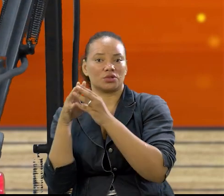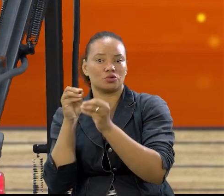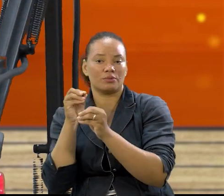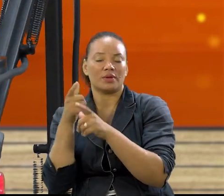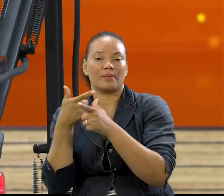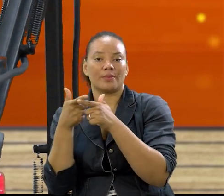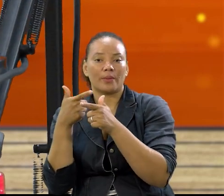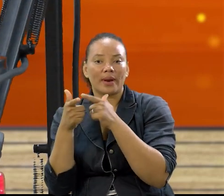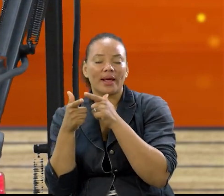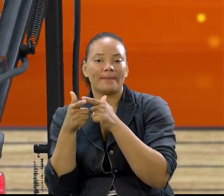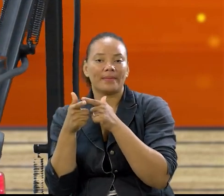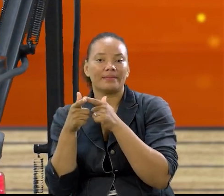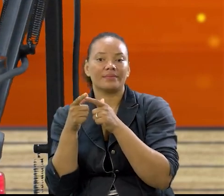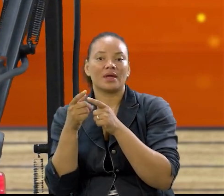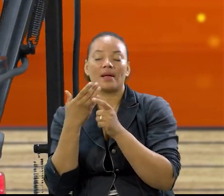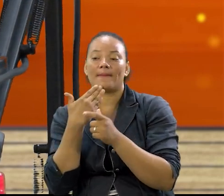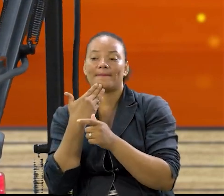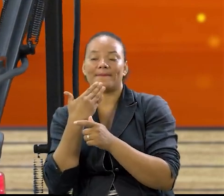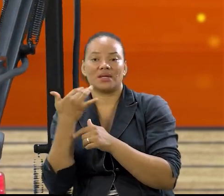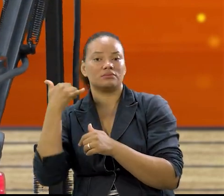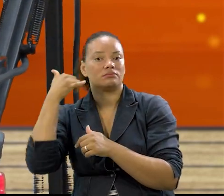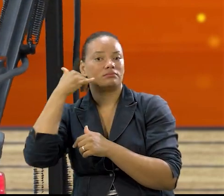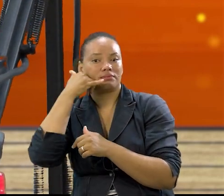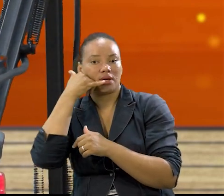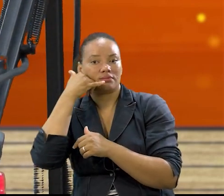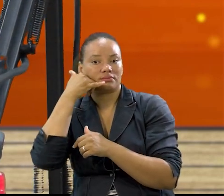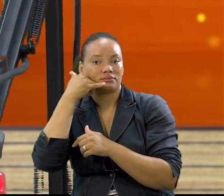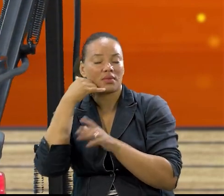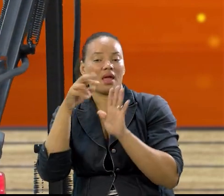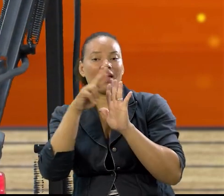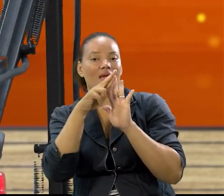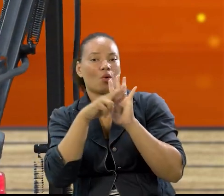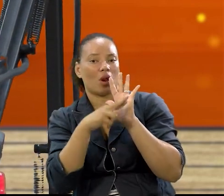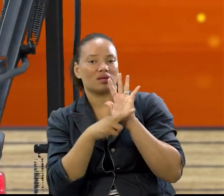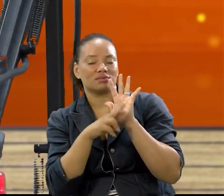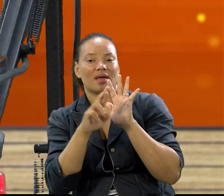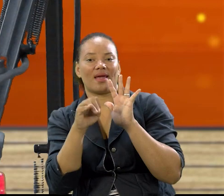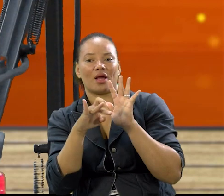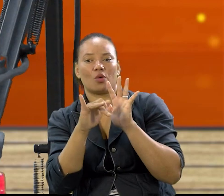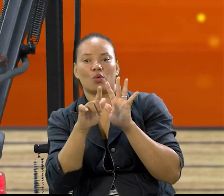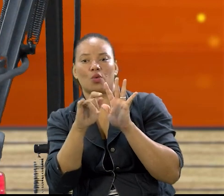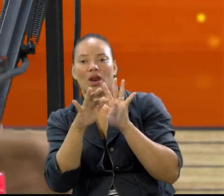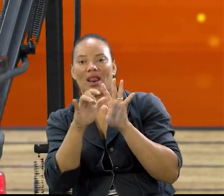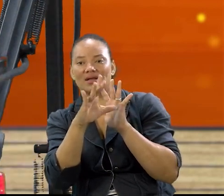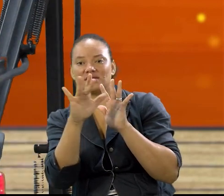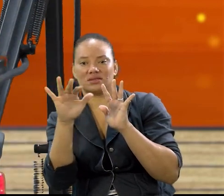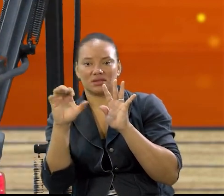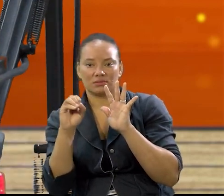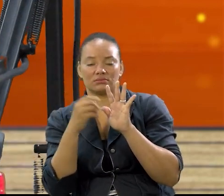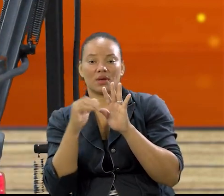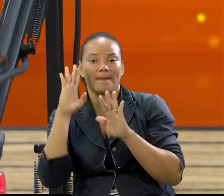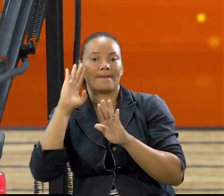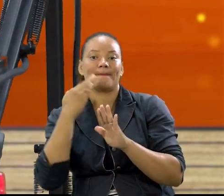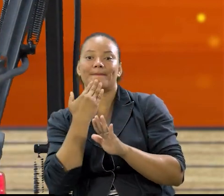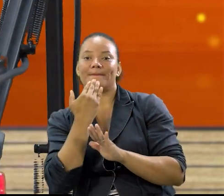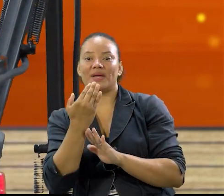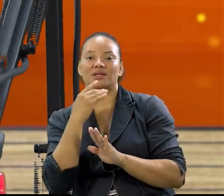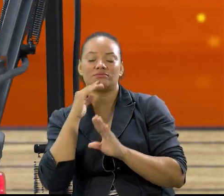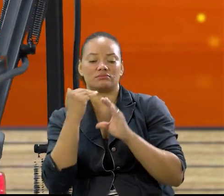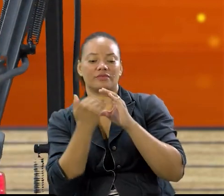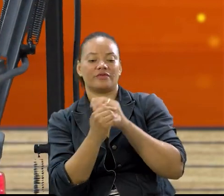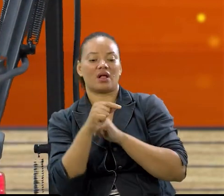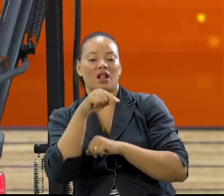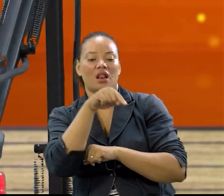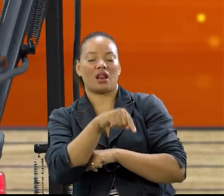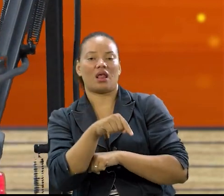entra em contato com a nossa equipe né através da regulação e referencia a criança para o cosmo então quando essa